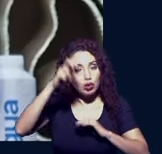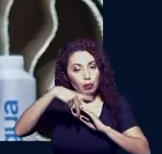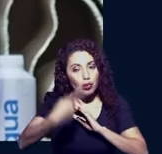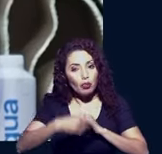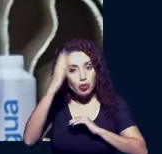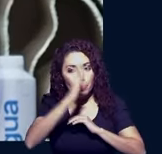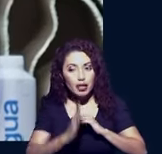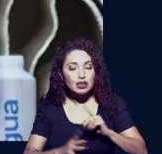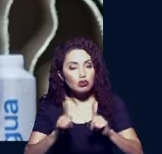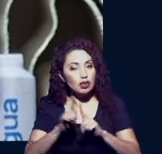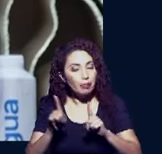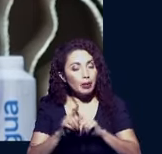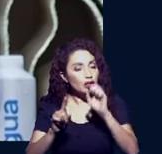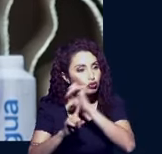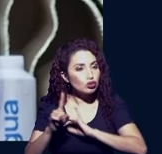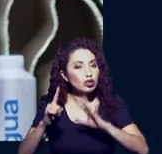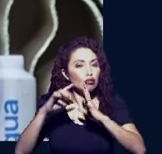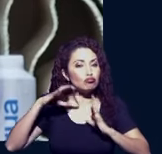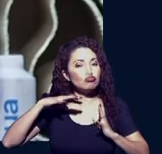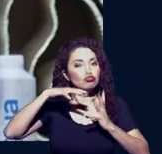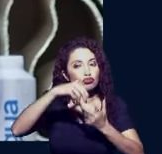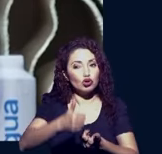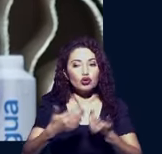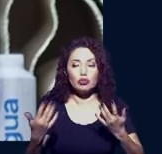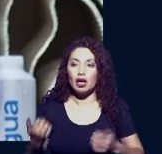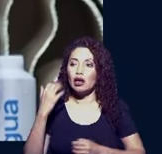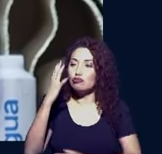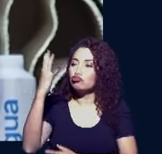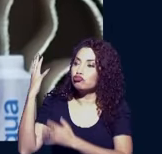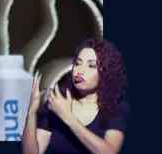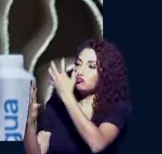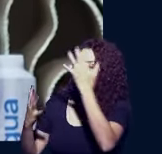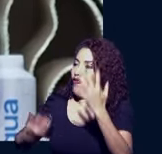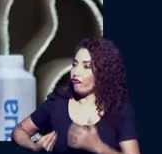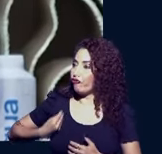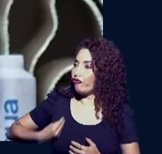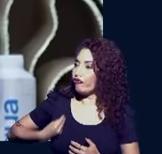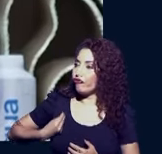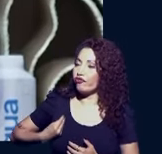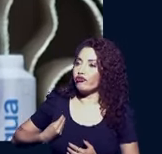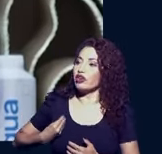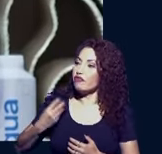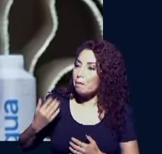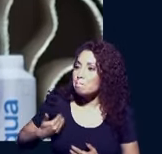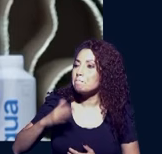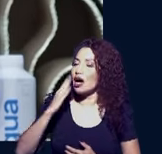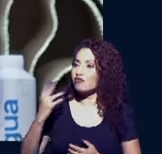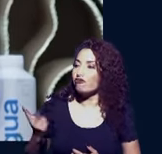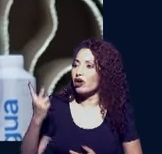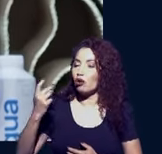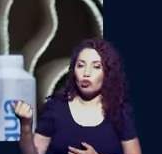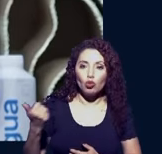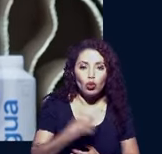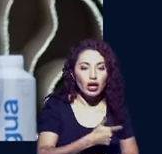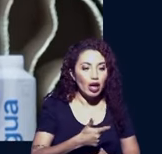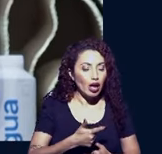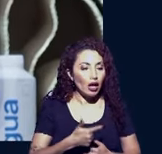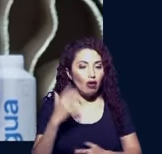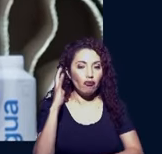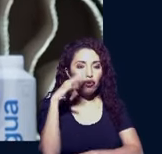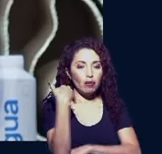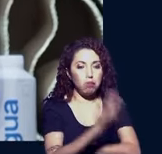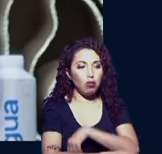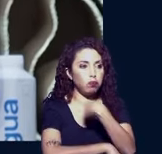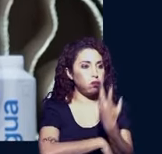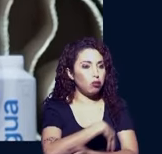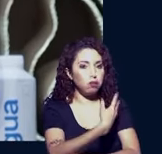global para que nós possamos fazer com que Floresta viva vala mais do que Floresta morta ao longo do tempo Floresta